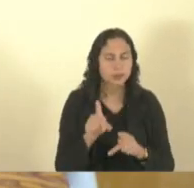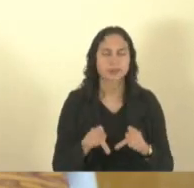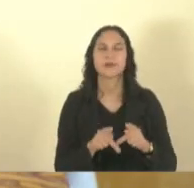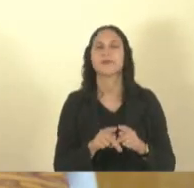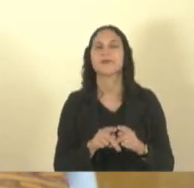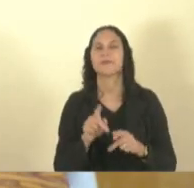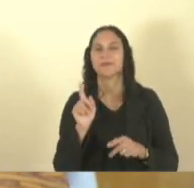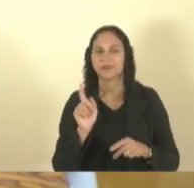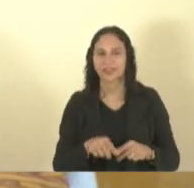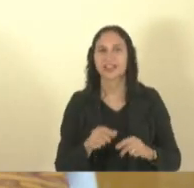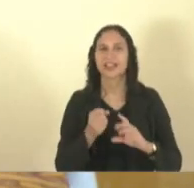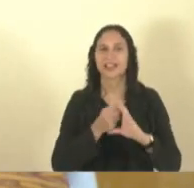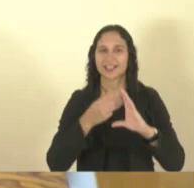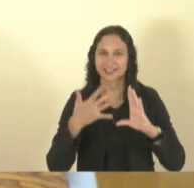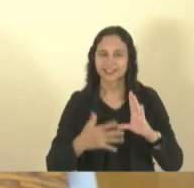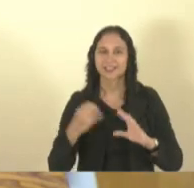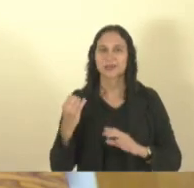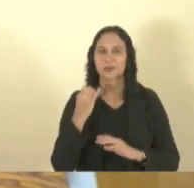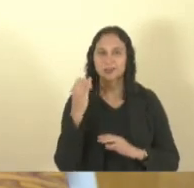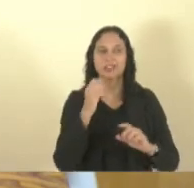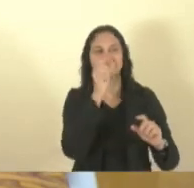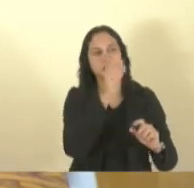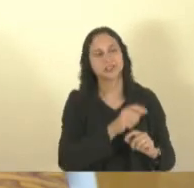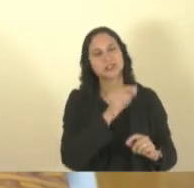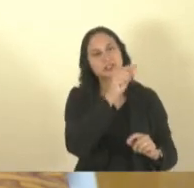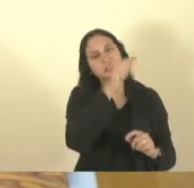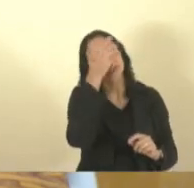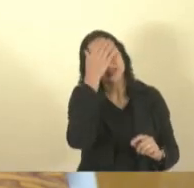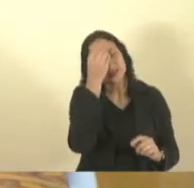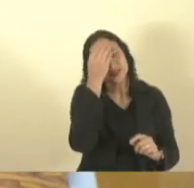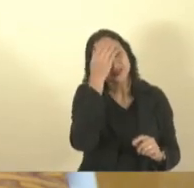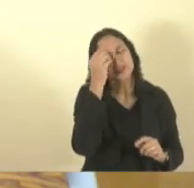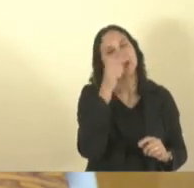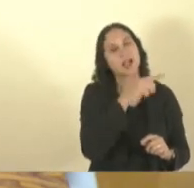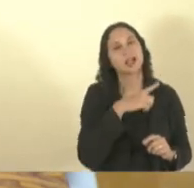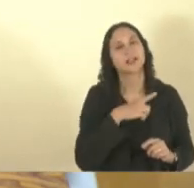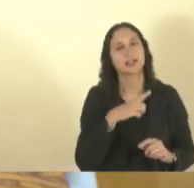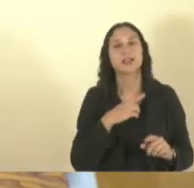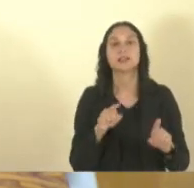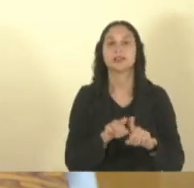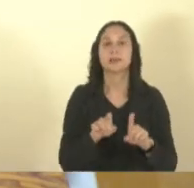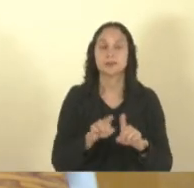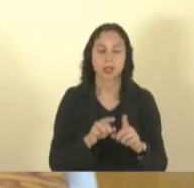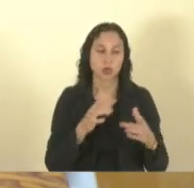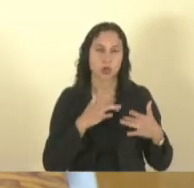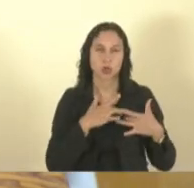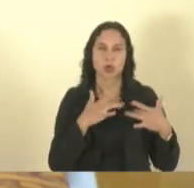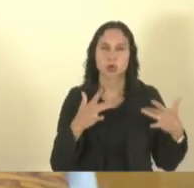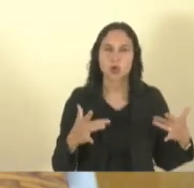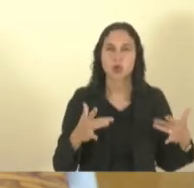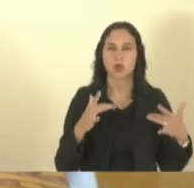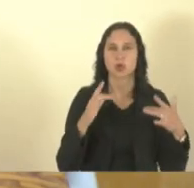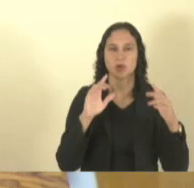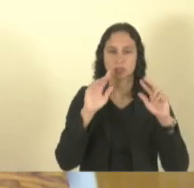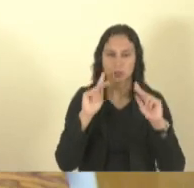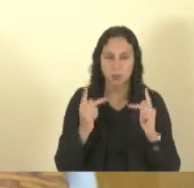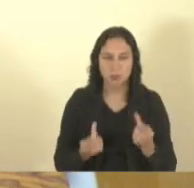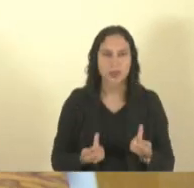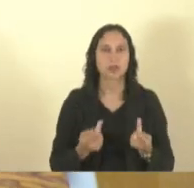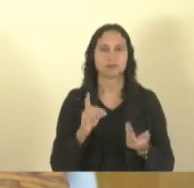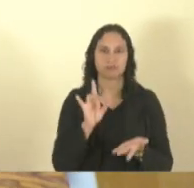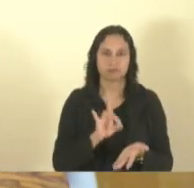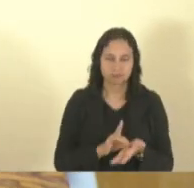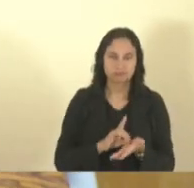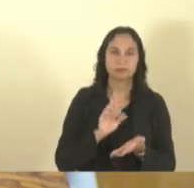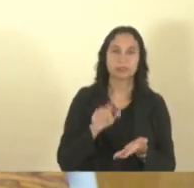essa é uma grande característica que nosso governador tem, além do coração gigante, do lado humano e social, mas ele entende que investindo nos profissionais